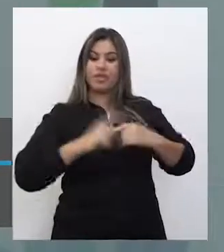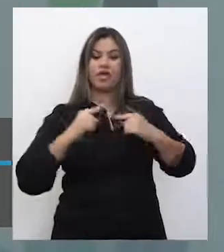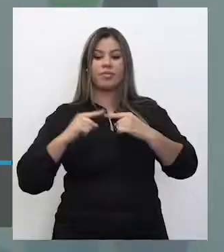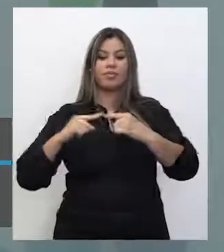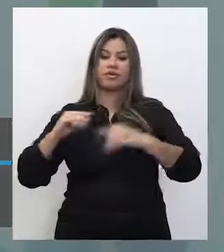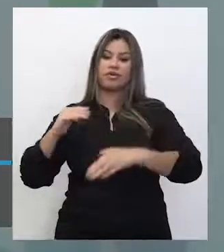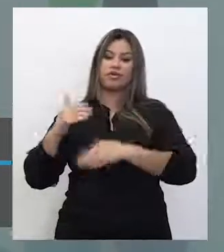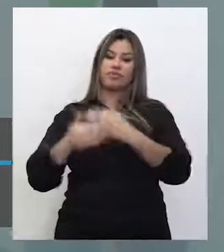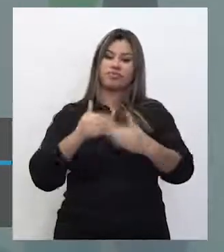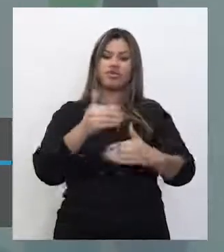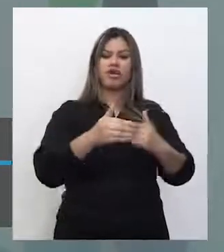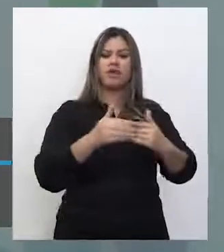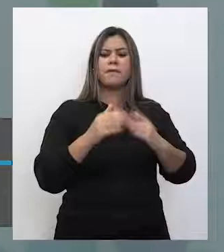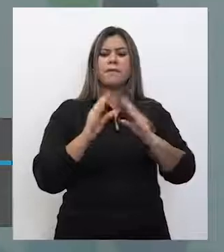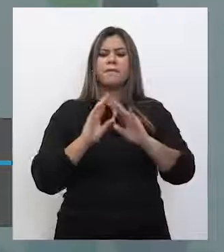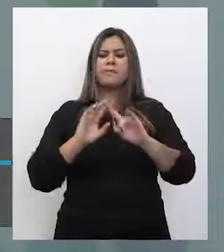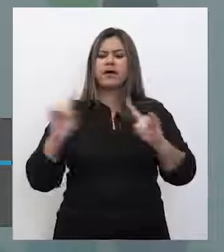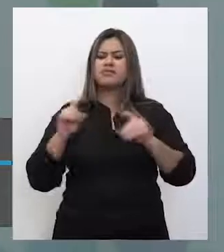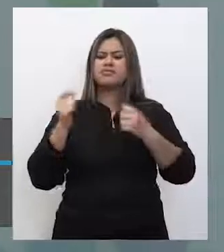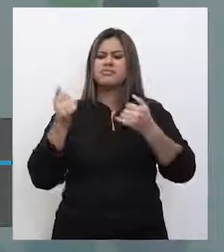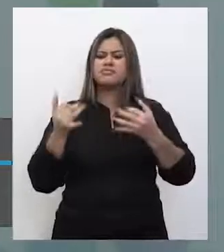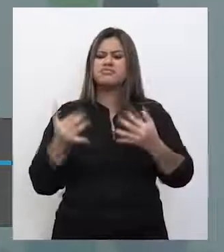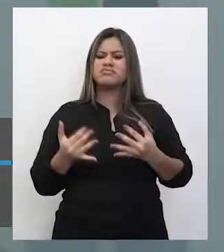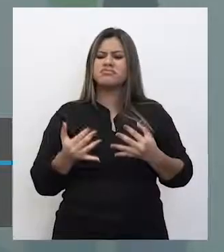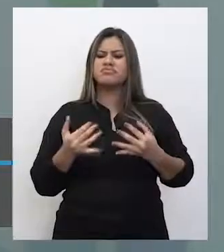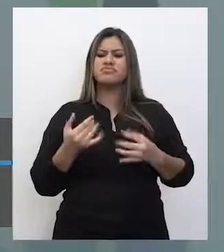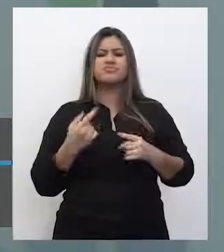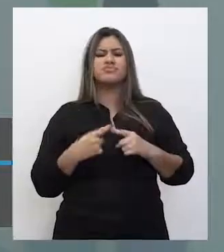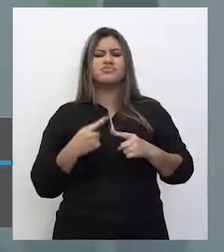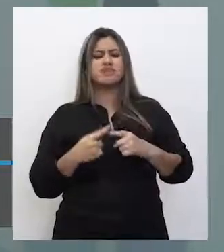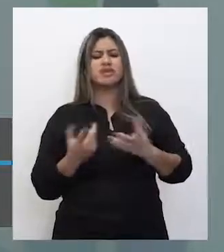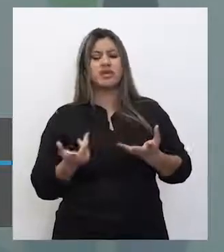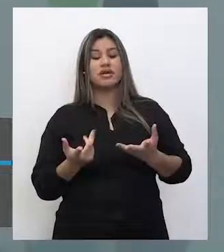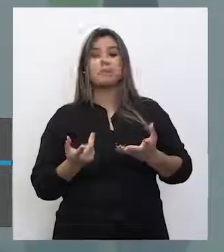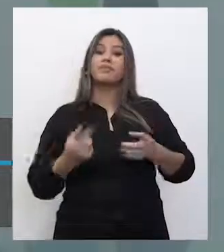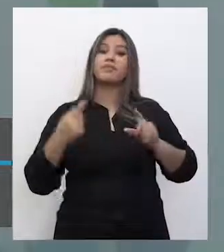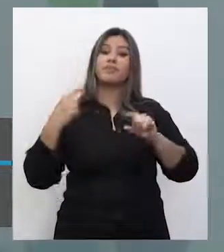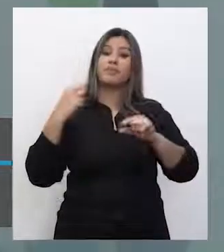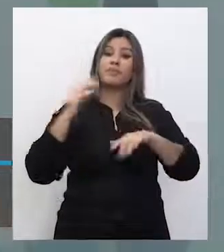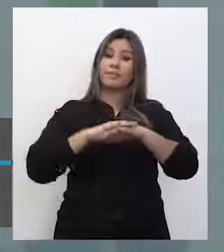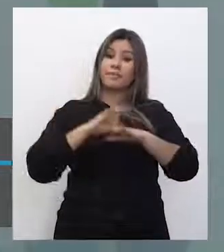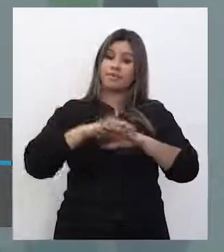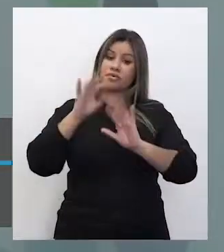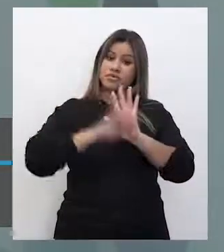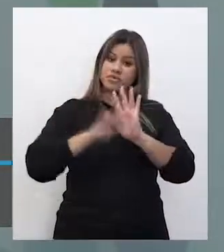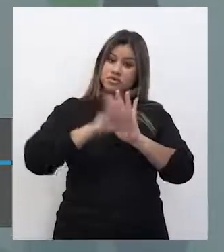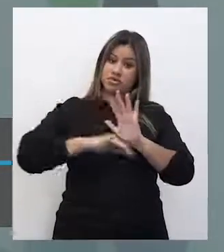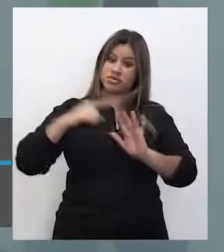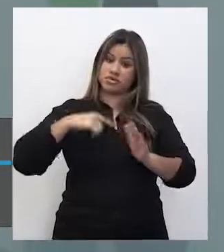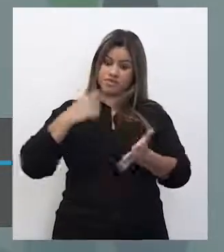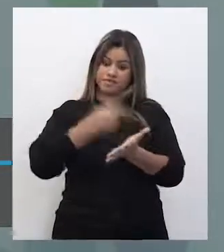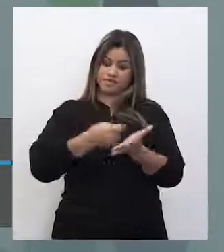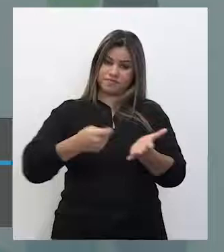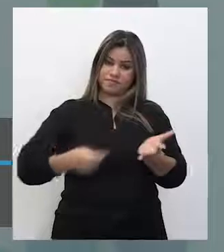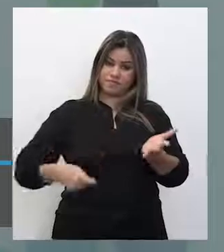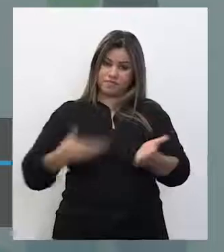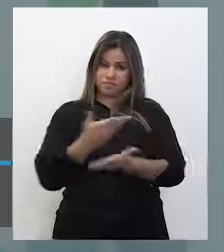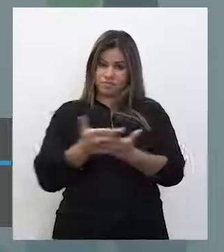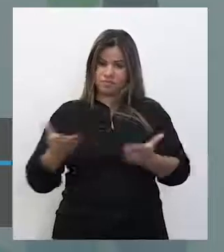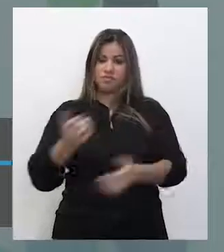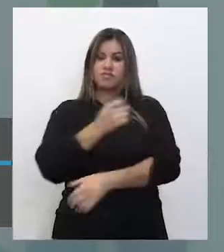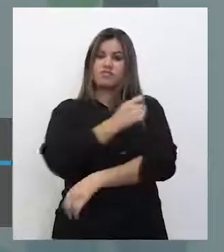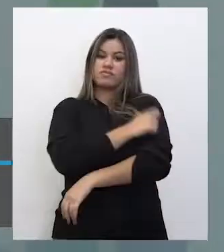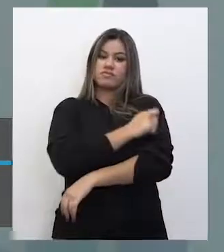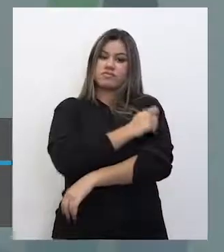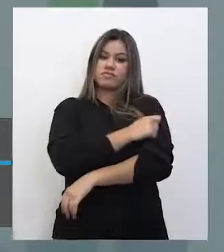processo. Por que eu estou focando tanto nisso? Porque quando vocês também produzirem os textos de vocês, a galera do 9º ano que produz artigos